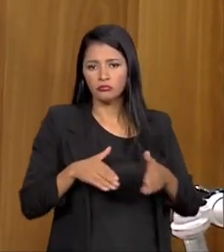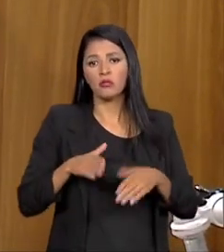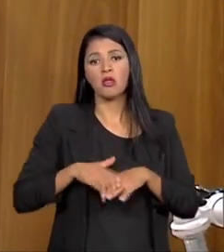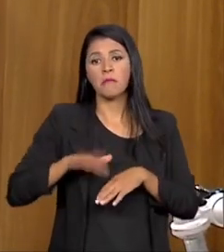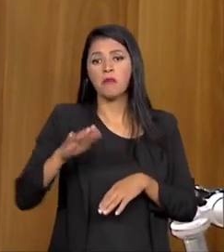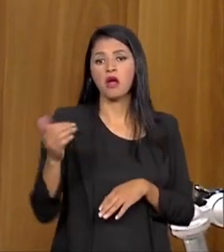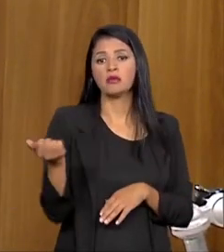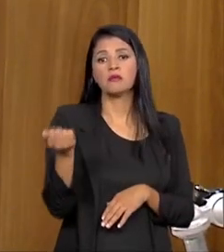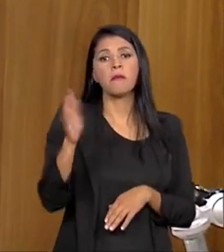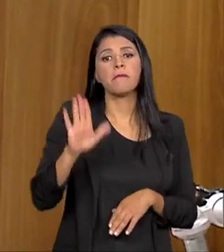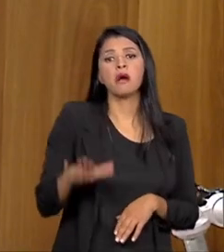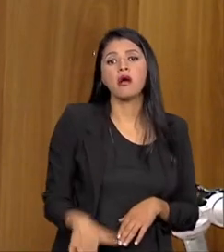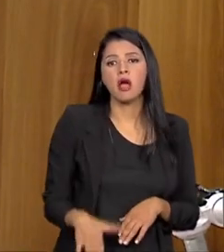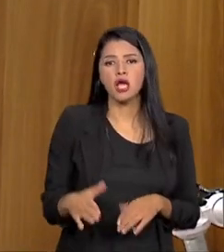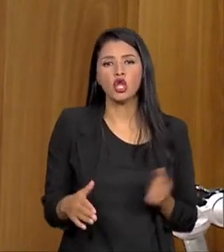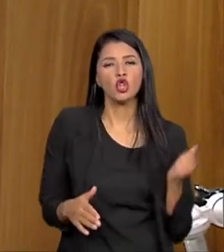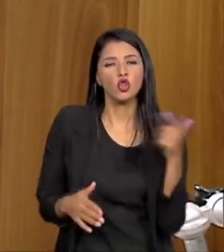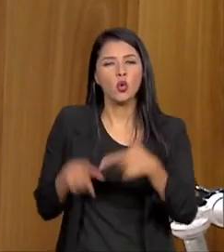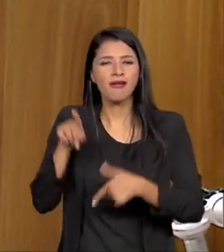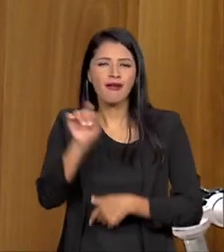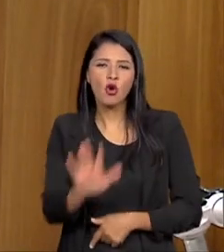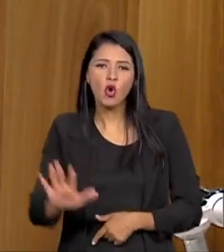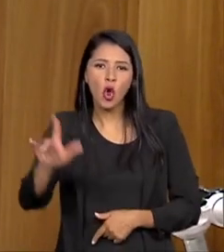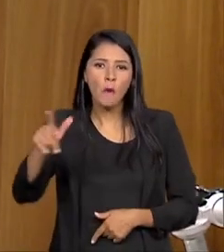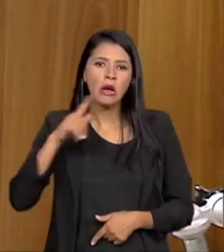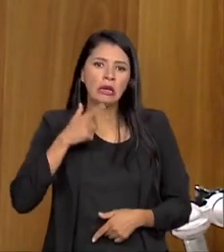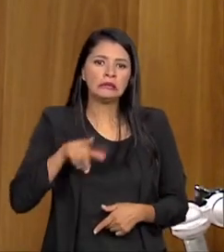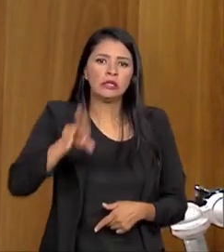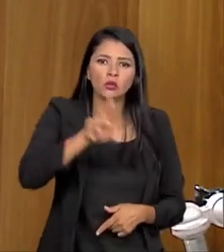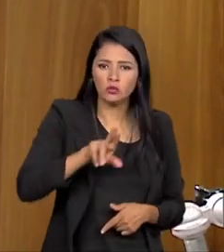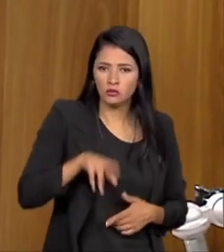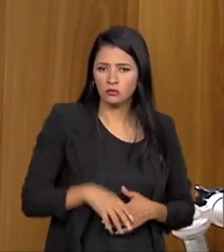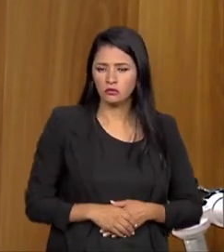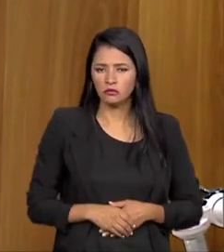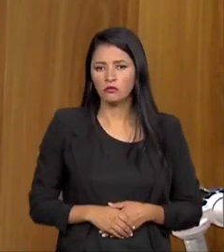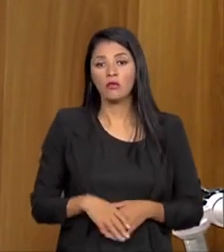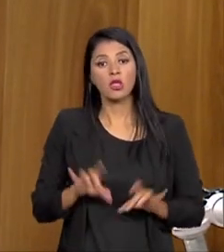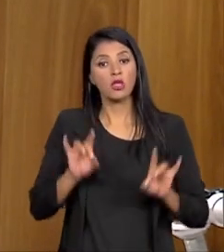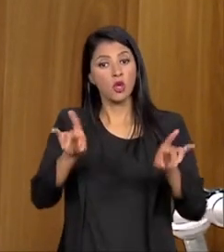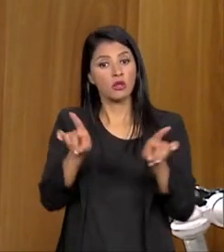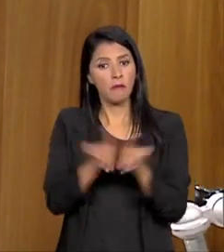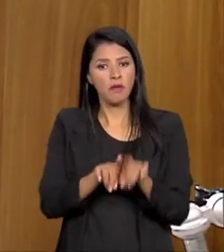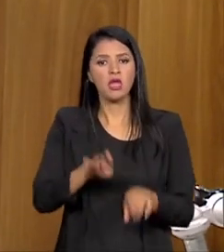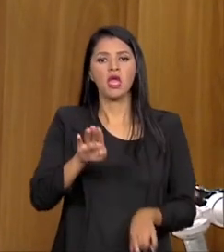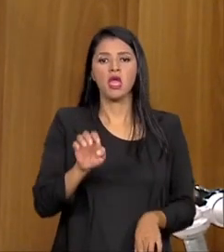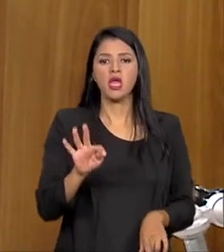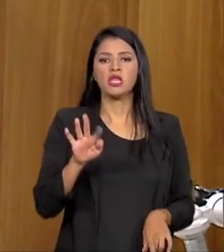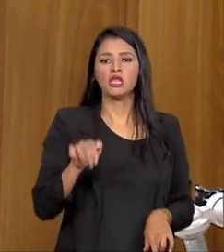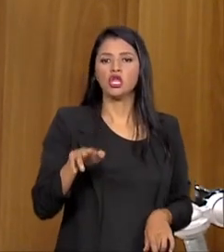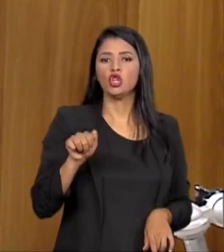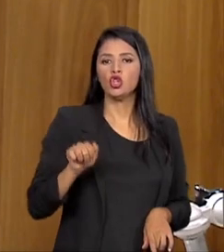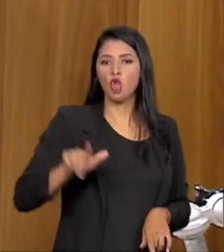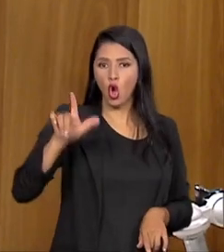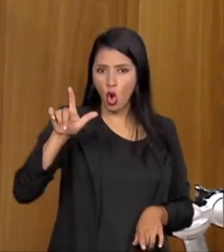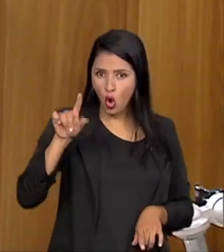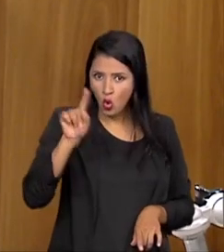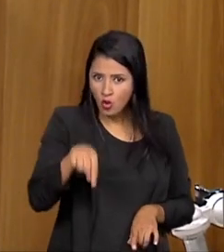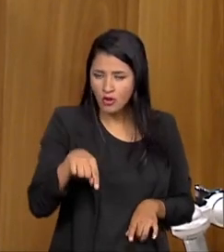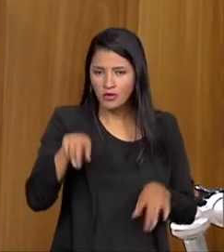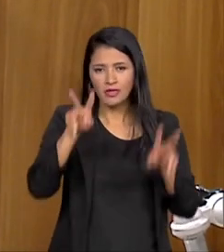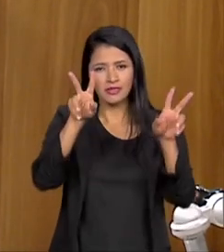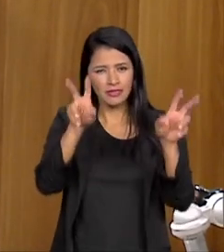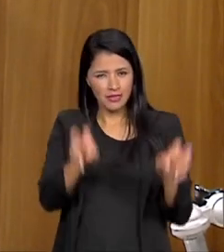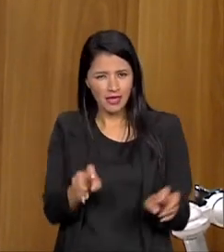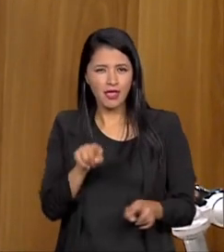barata do que a energia que a Europa Está consumindo hoje e eu destaco também o etanol Lembrando que o etanol nesse tema de